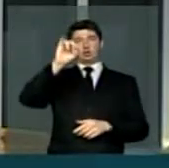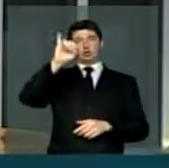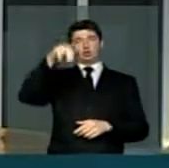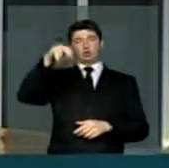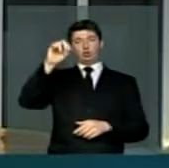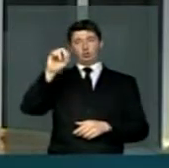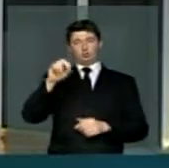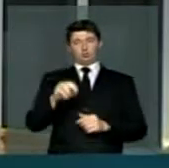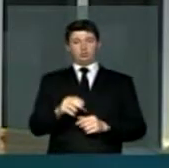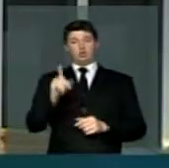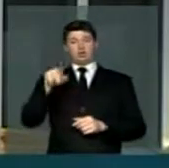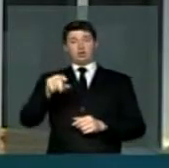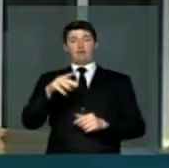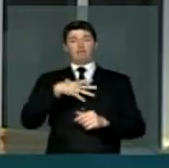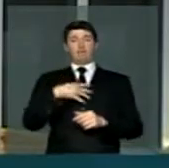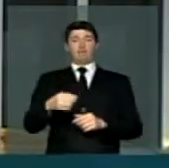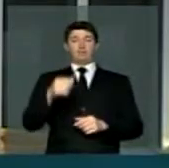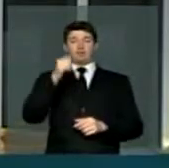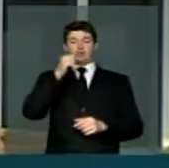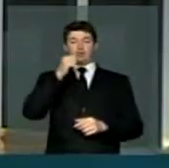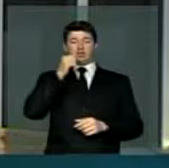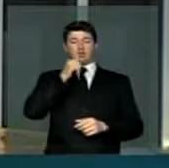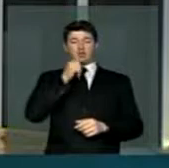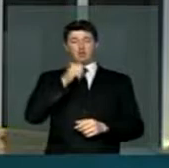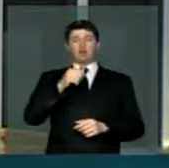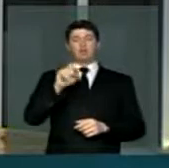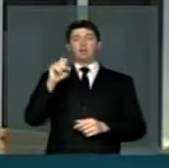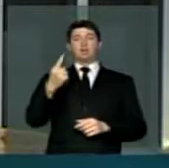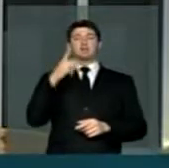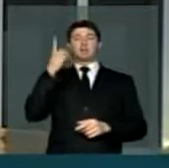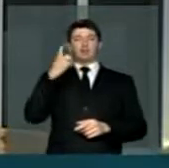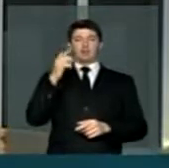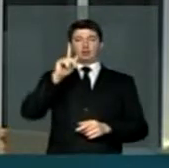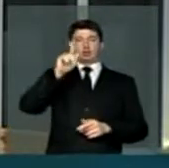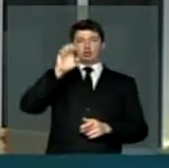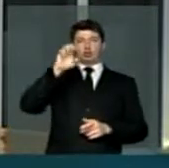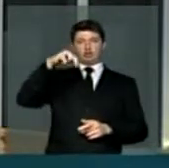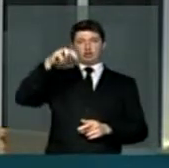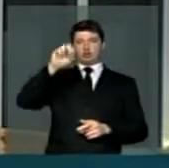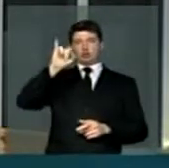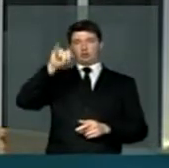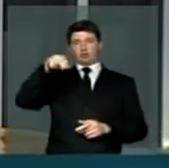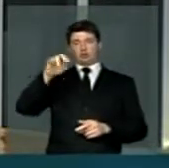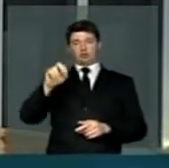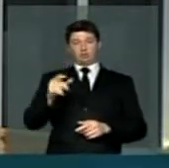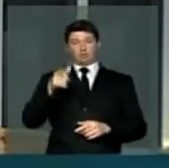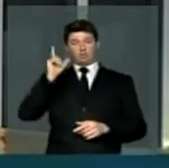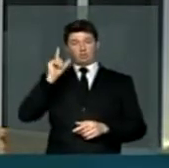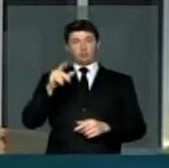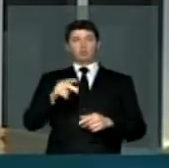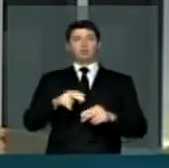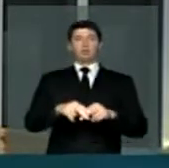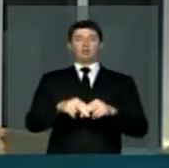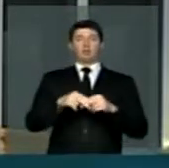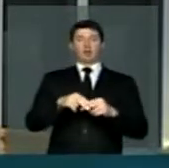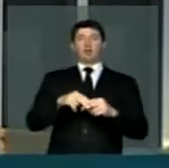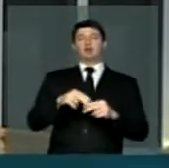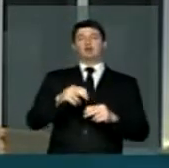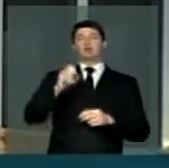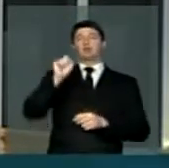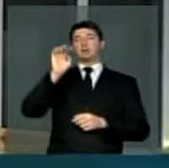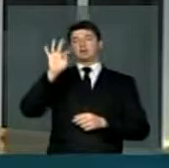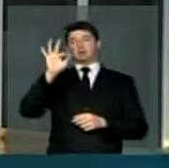filha do ex-deputado José Genuíno, carta escrita ontem, após o Supremo Tribunal